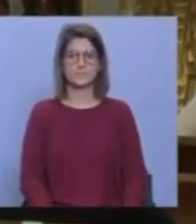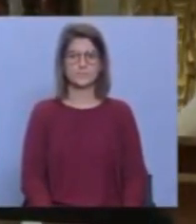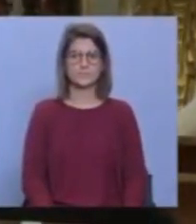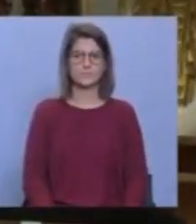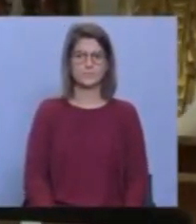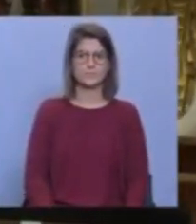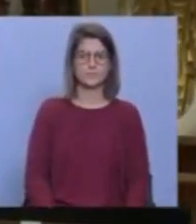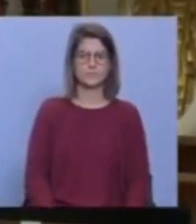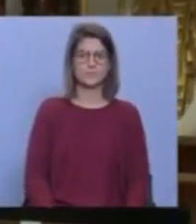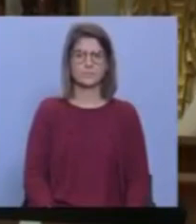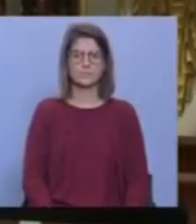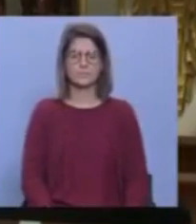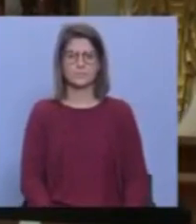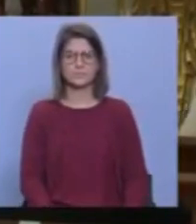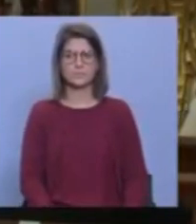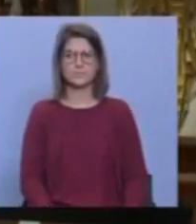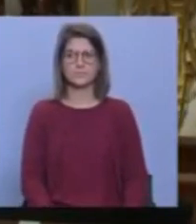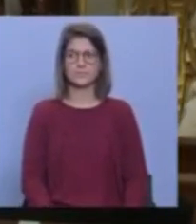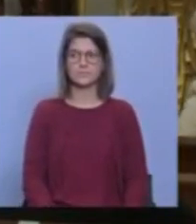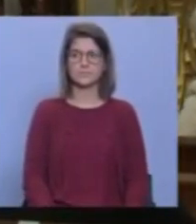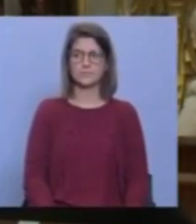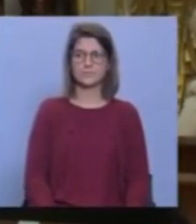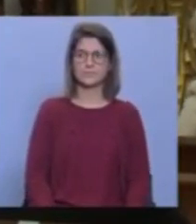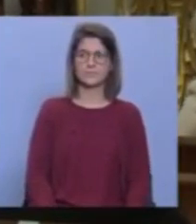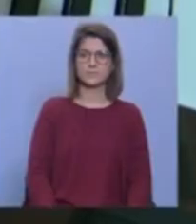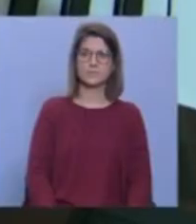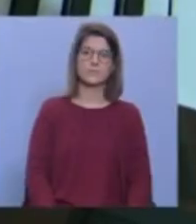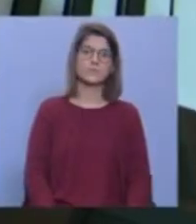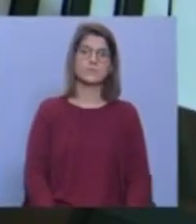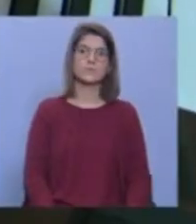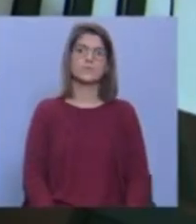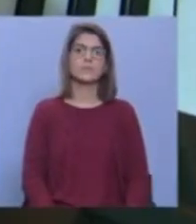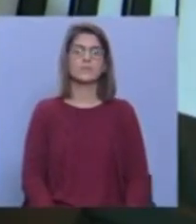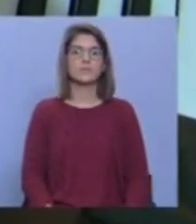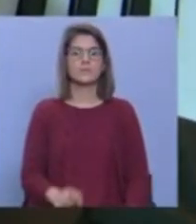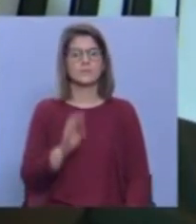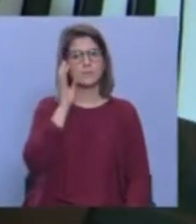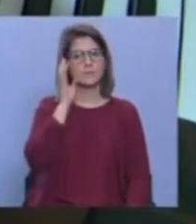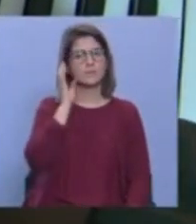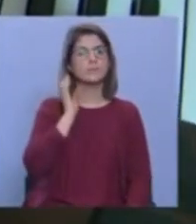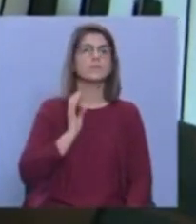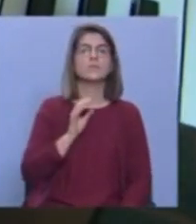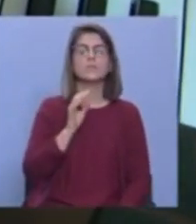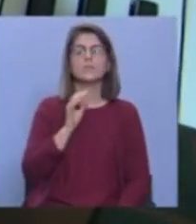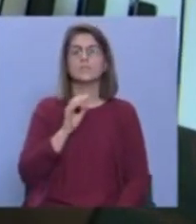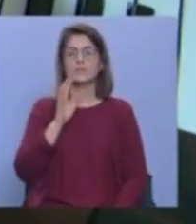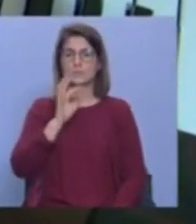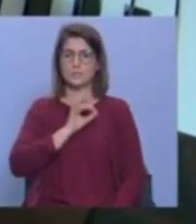Amém.